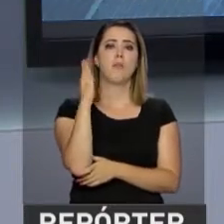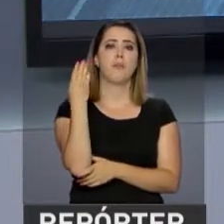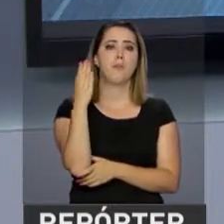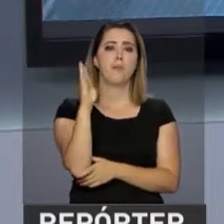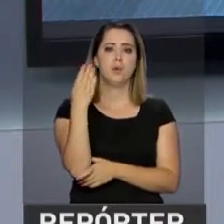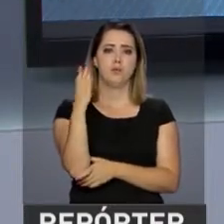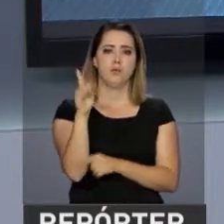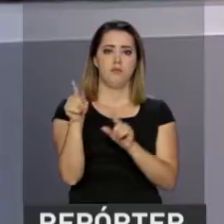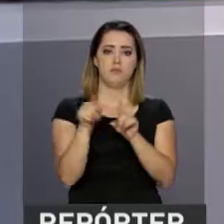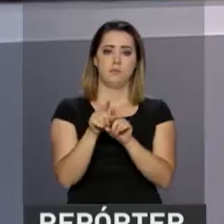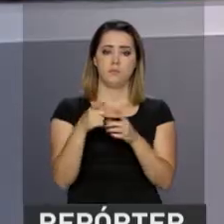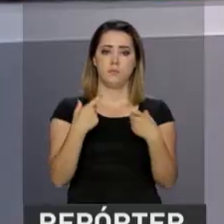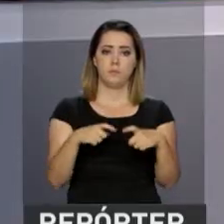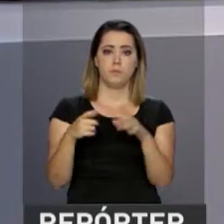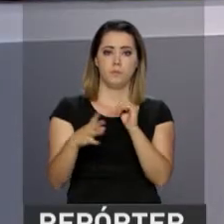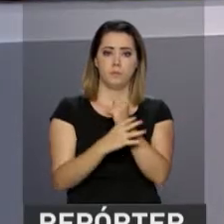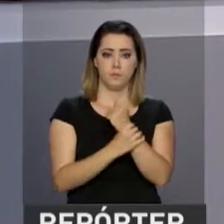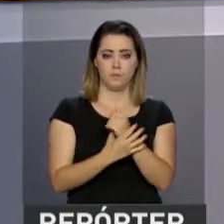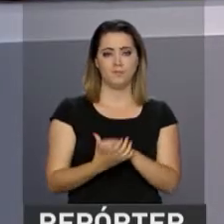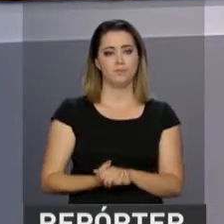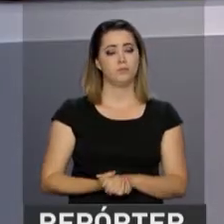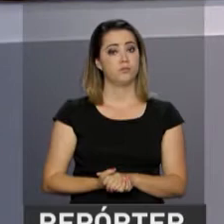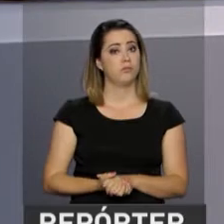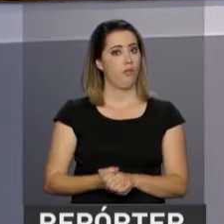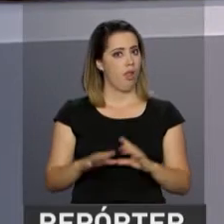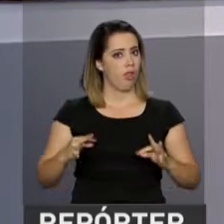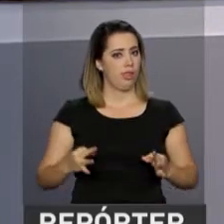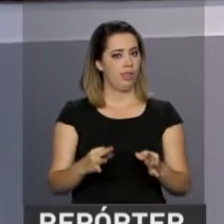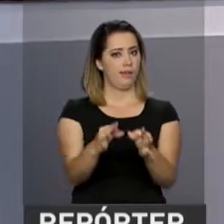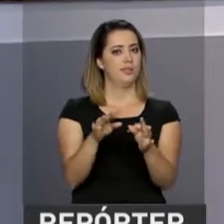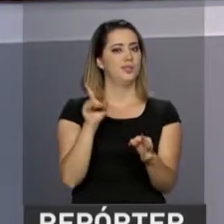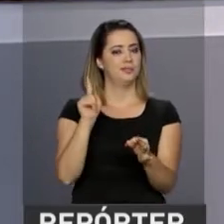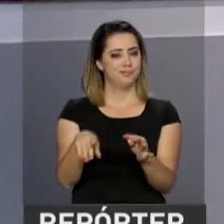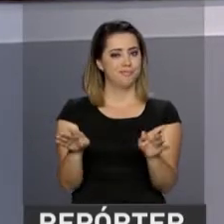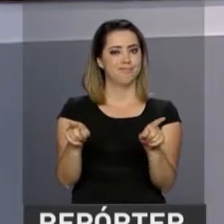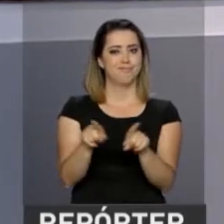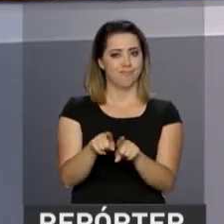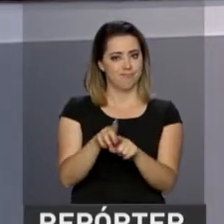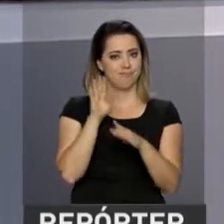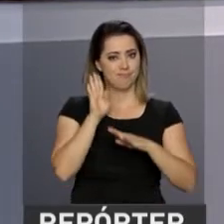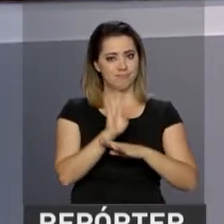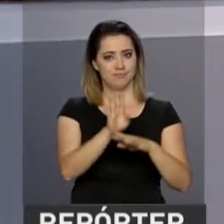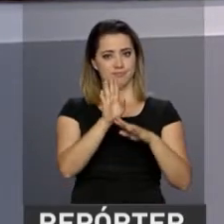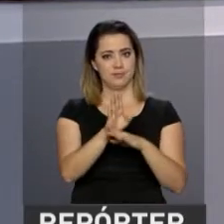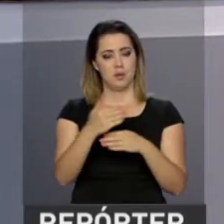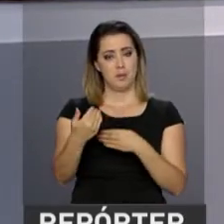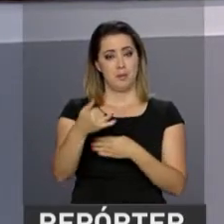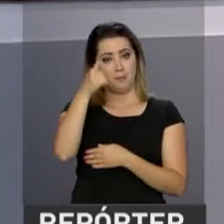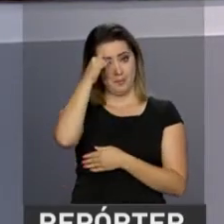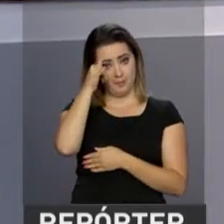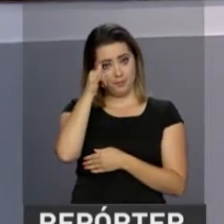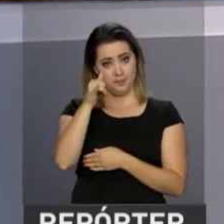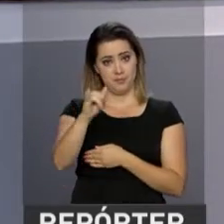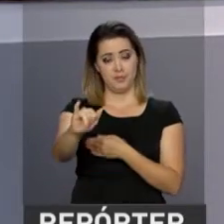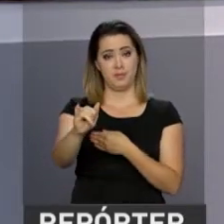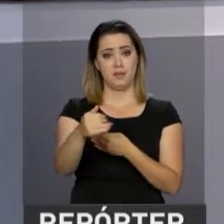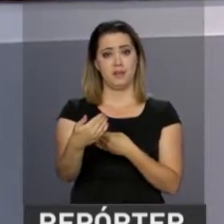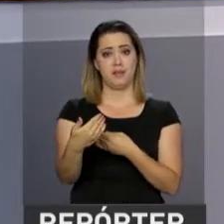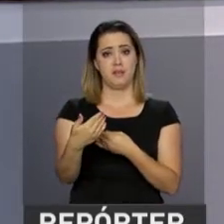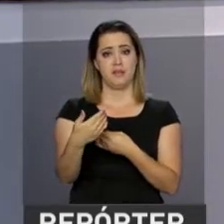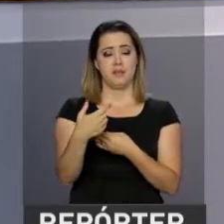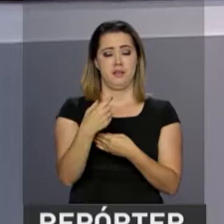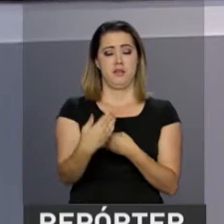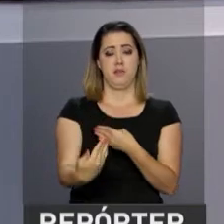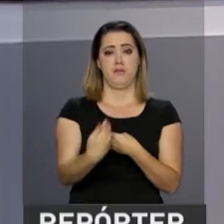local ea tecnologia é também uma das aliadas no combate ao tráfico de drogas por isso o ministério da justiça